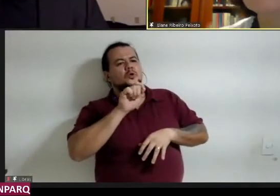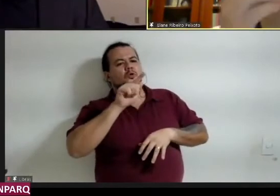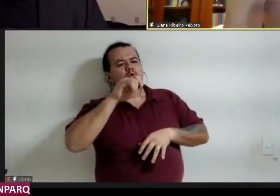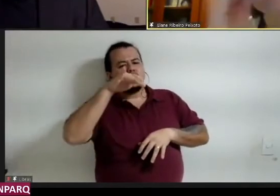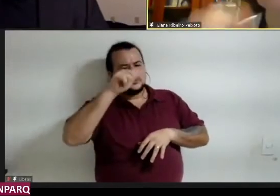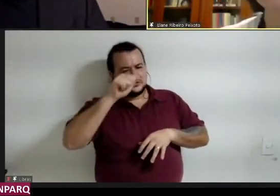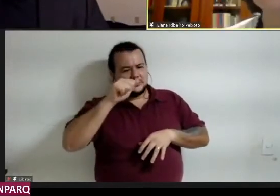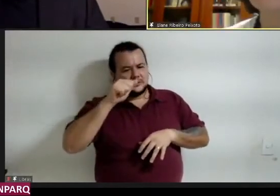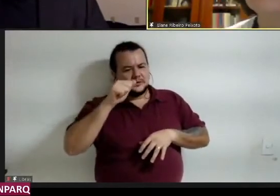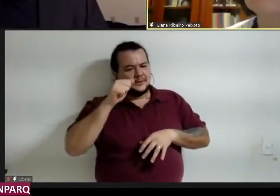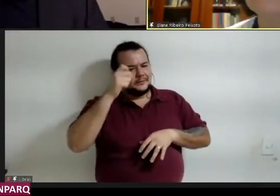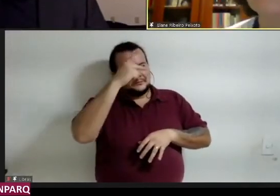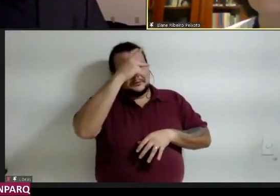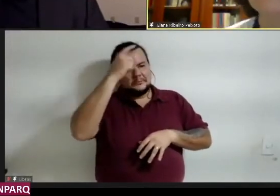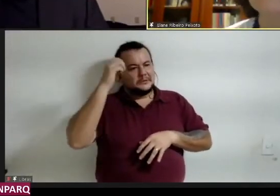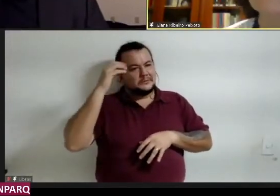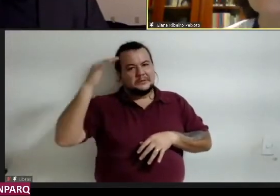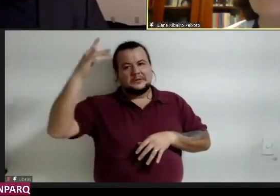cosmologia?